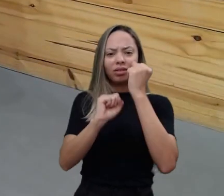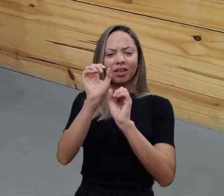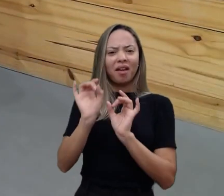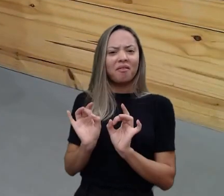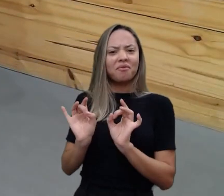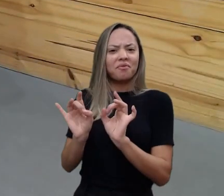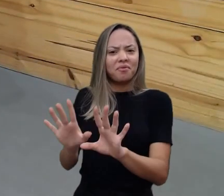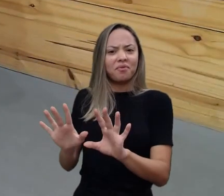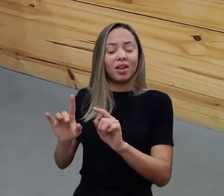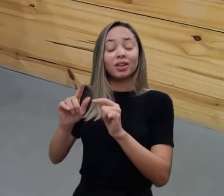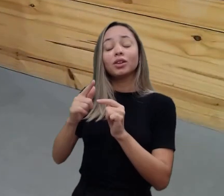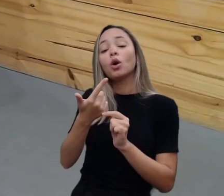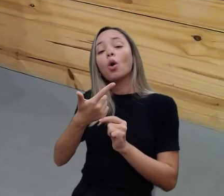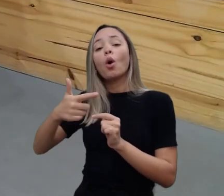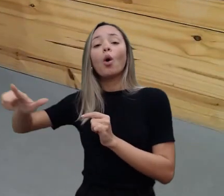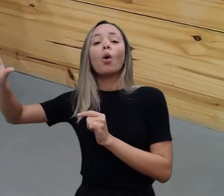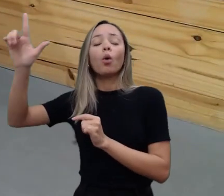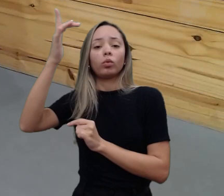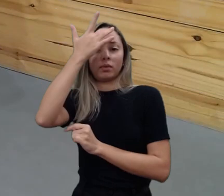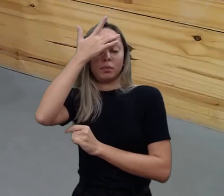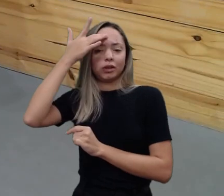vai vender para revendedores,